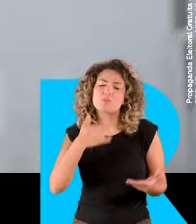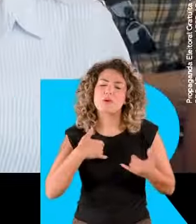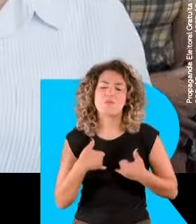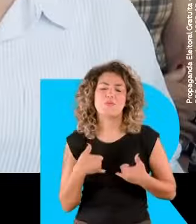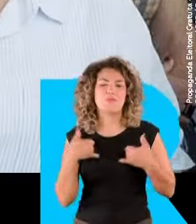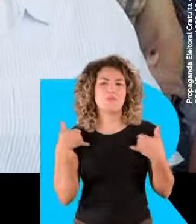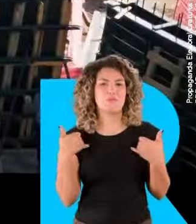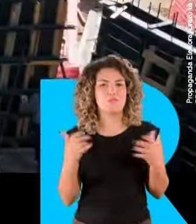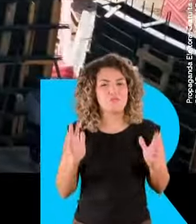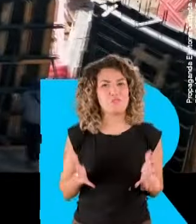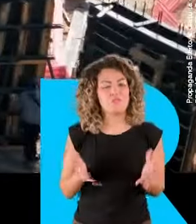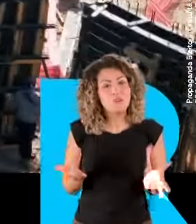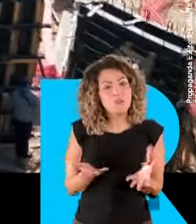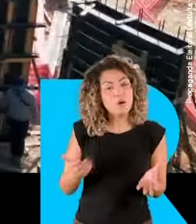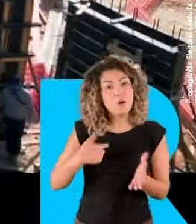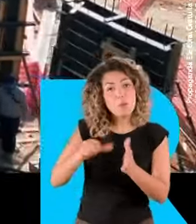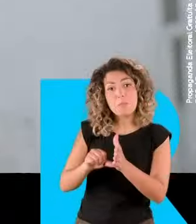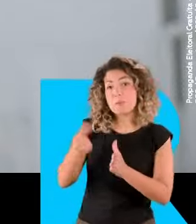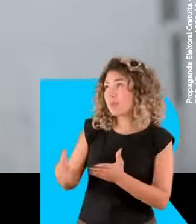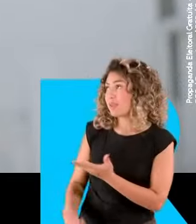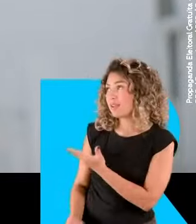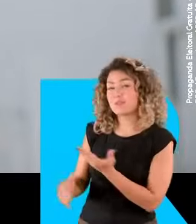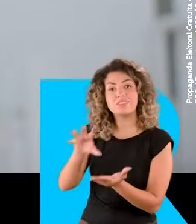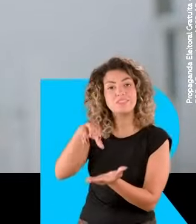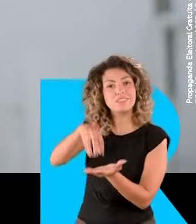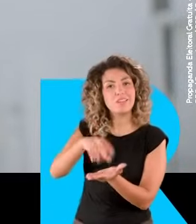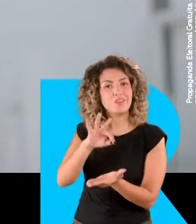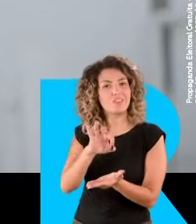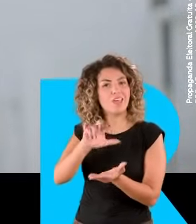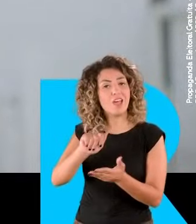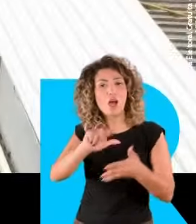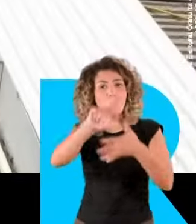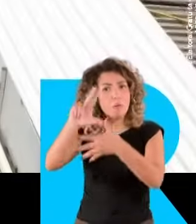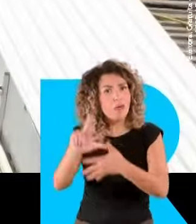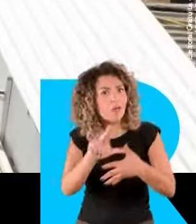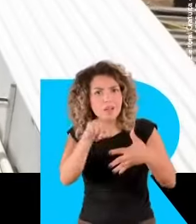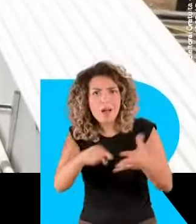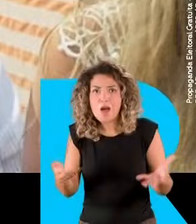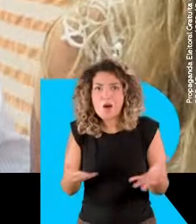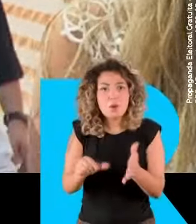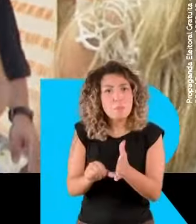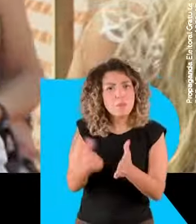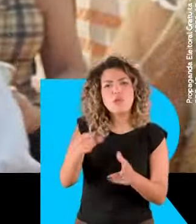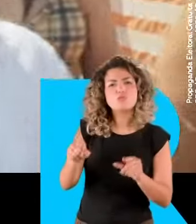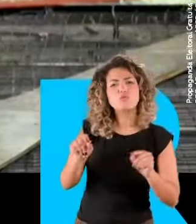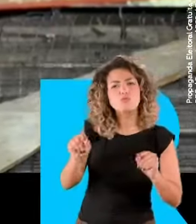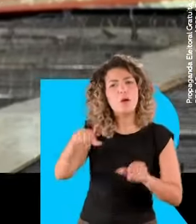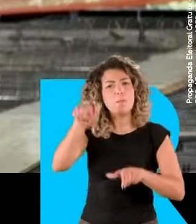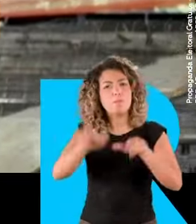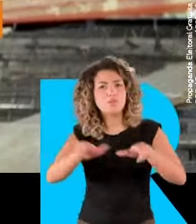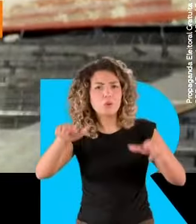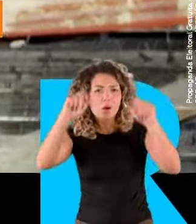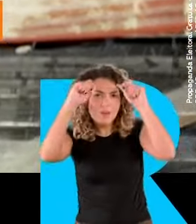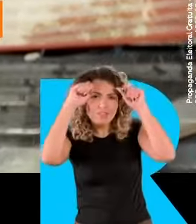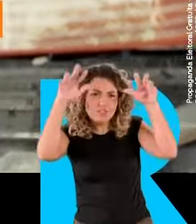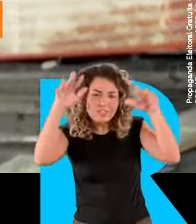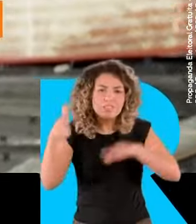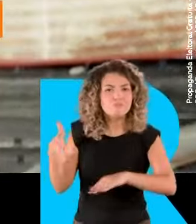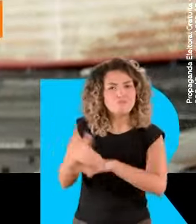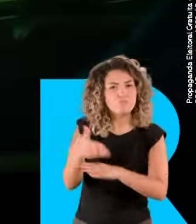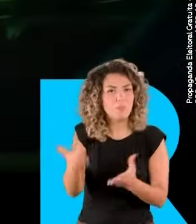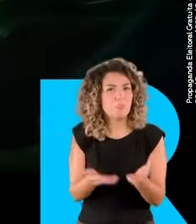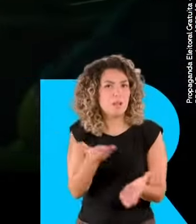tenho muito orgulho de estar construindo o primeiro centro TEA da América Latina. O centro para as pessoas com transtorno do espectro